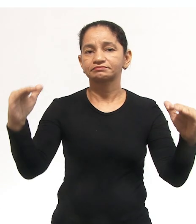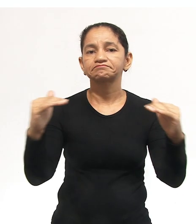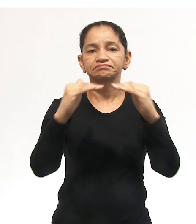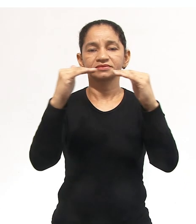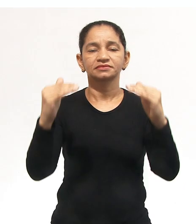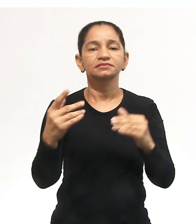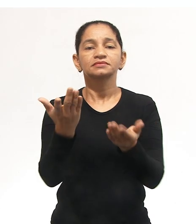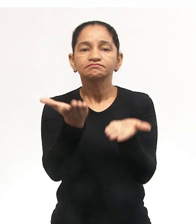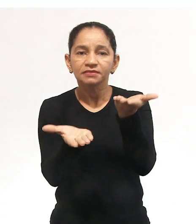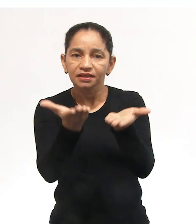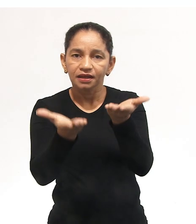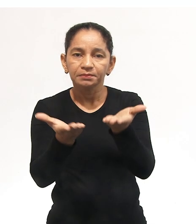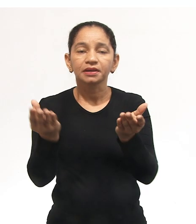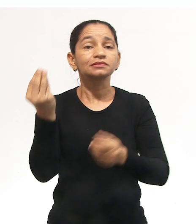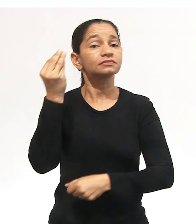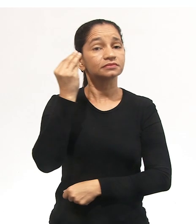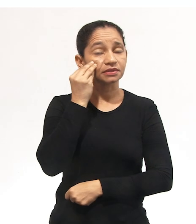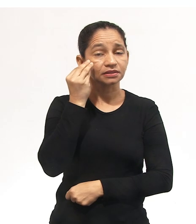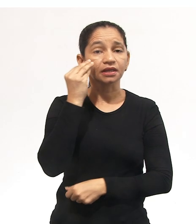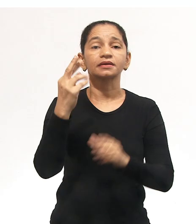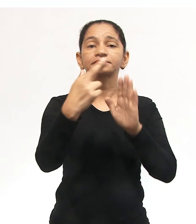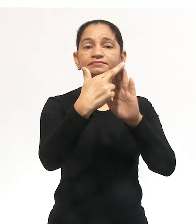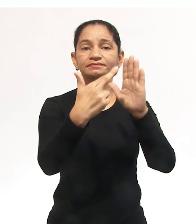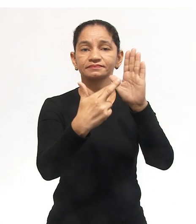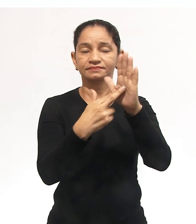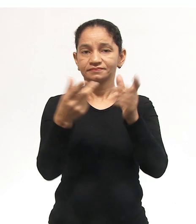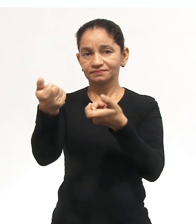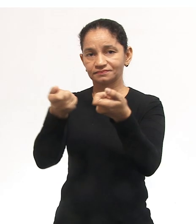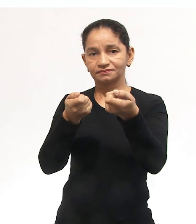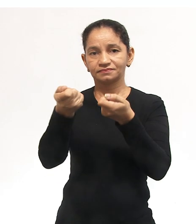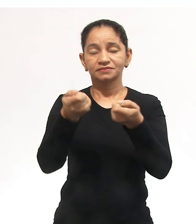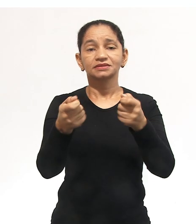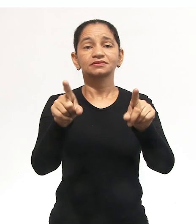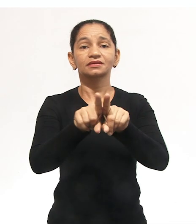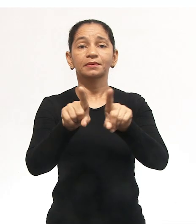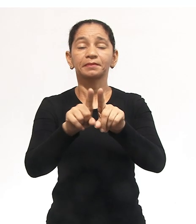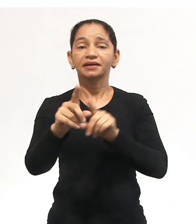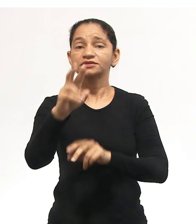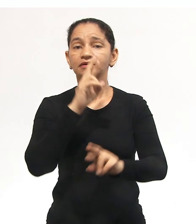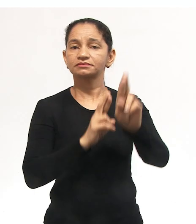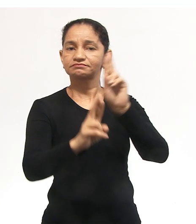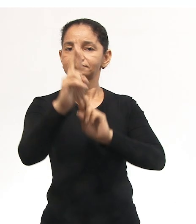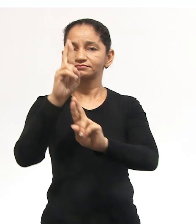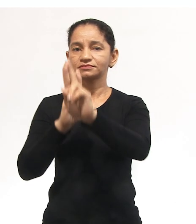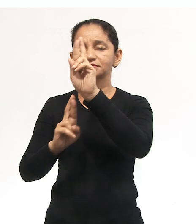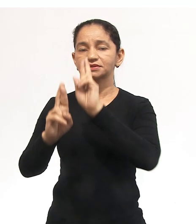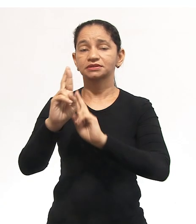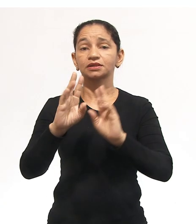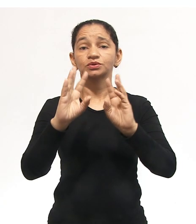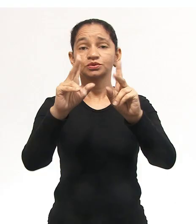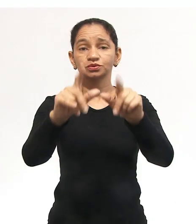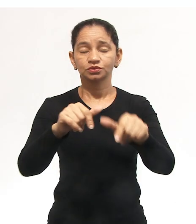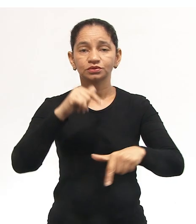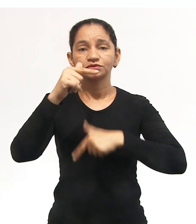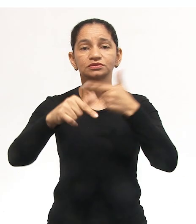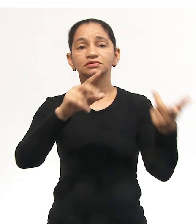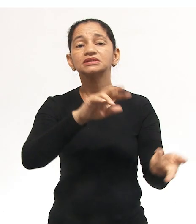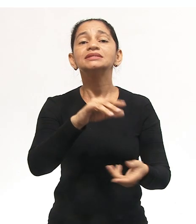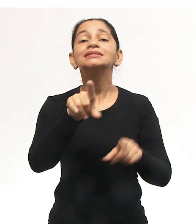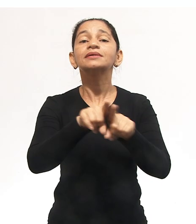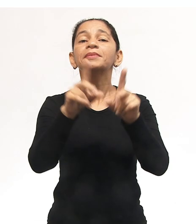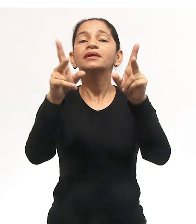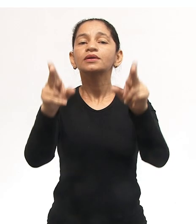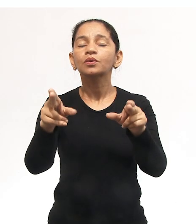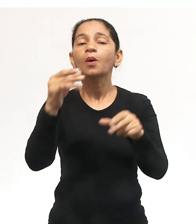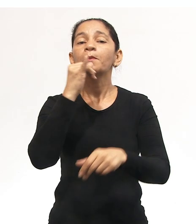mais disso adiante, e normas de controle de custos e avaliação de resultados, e as regras para as transferências